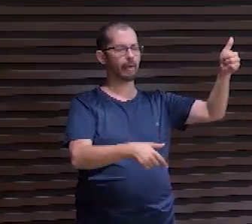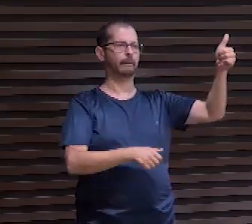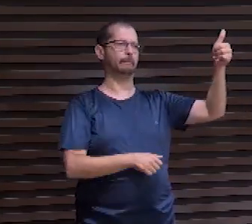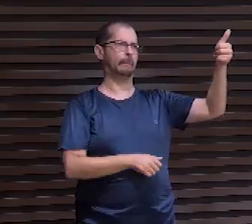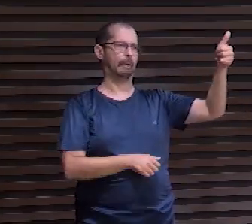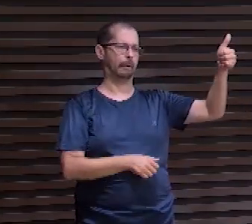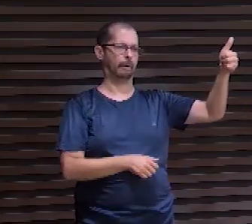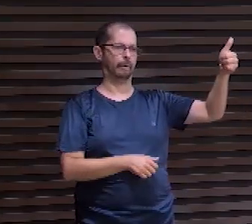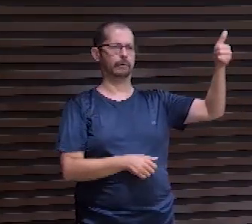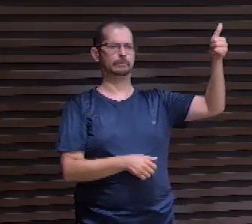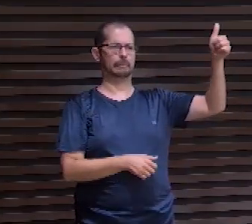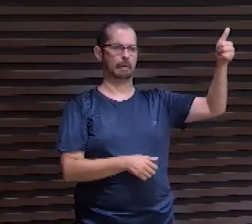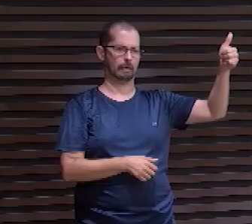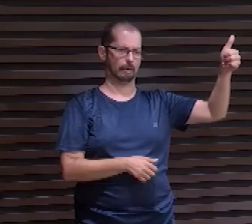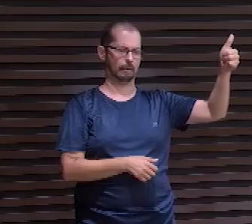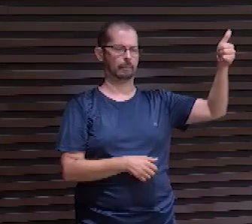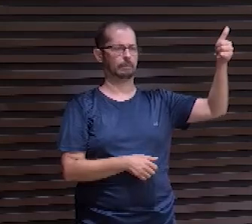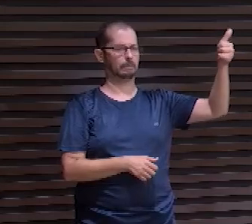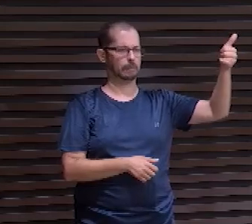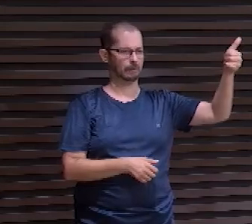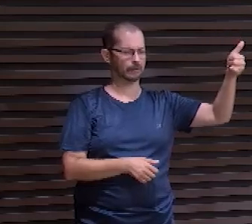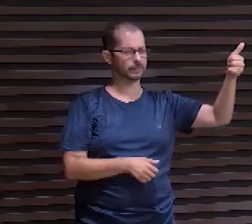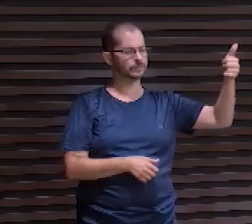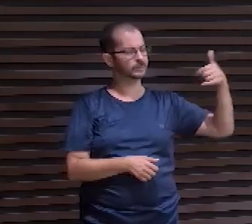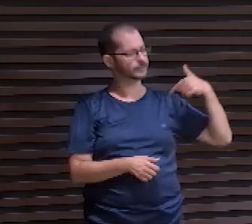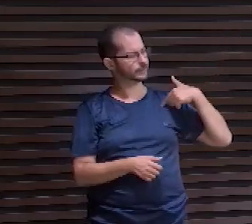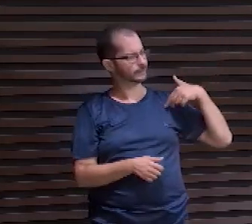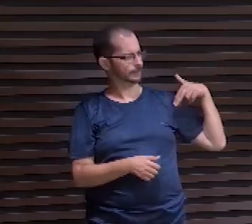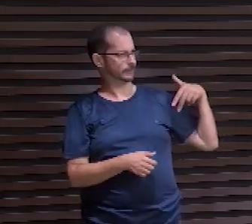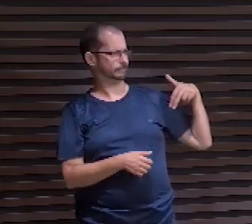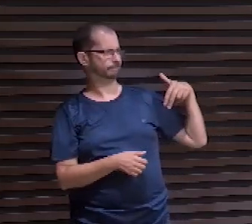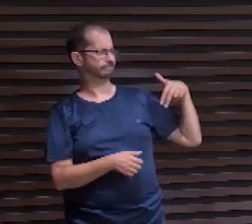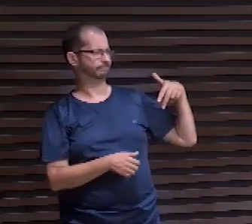tocando enquanto eu me aproximava.